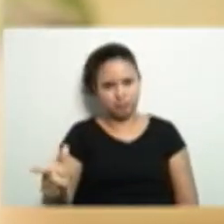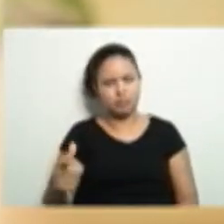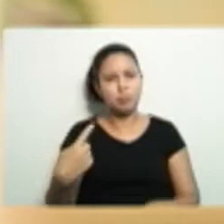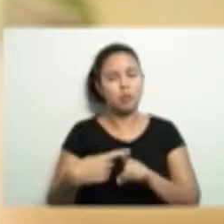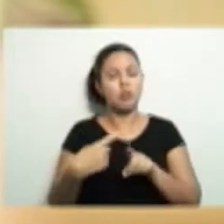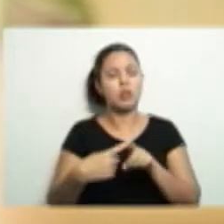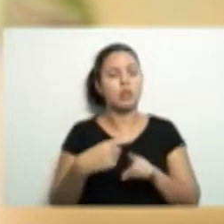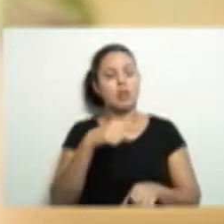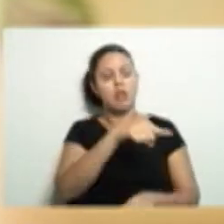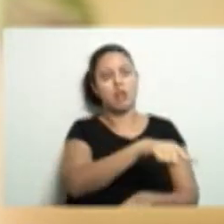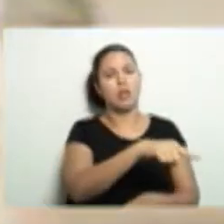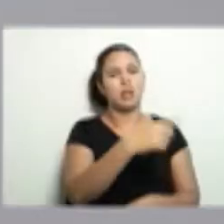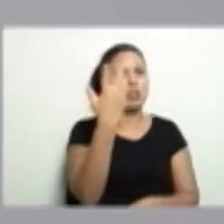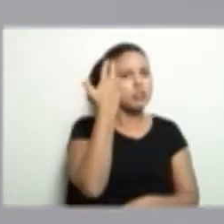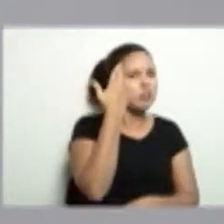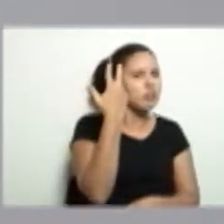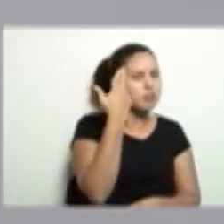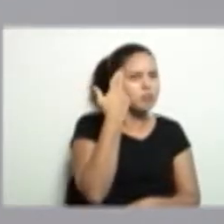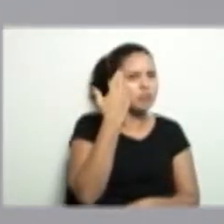saudável nos dias de hoje?